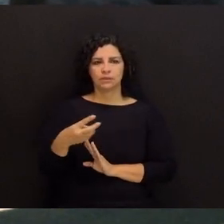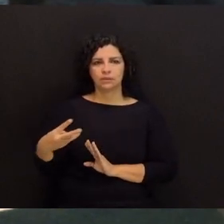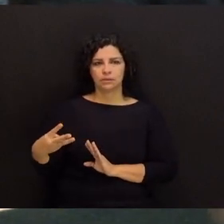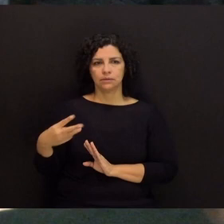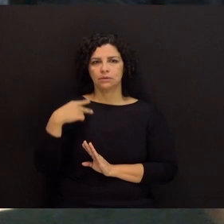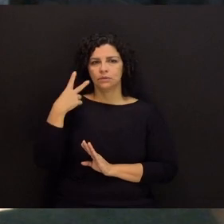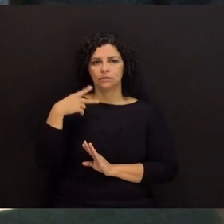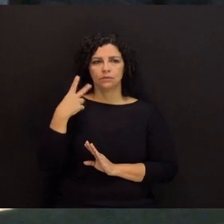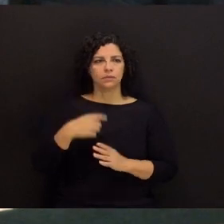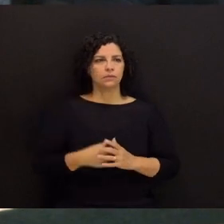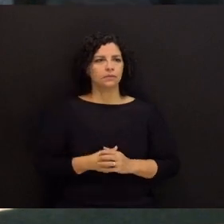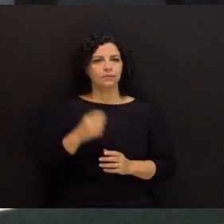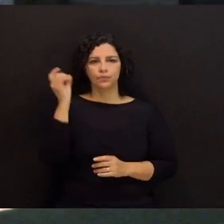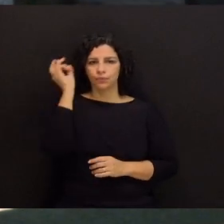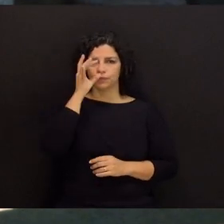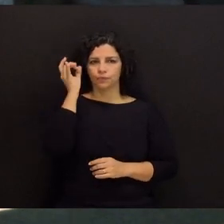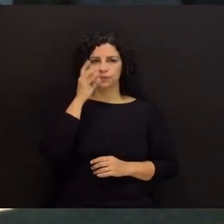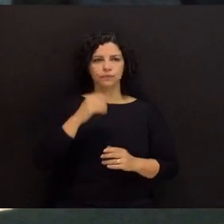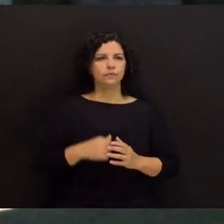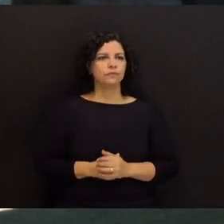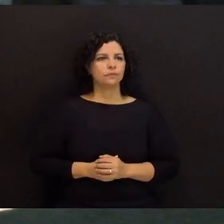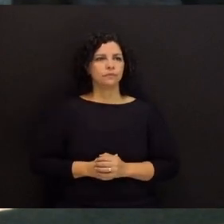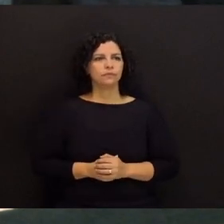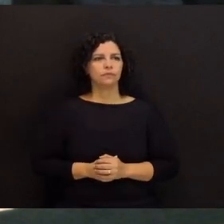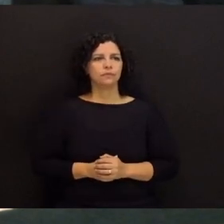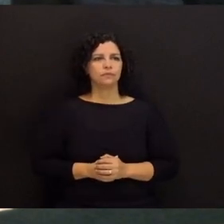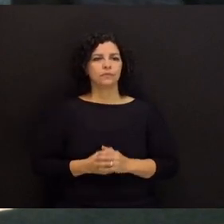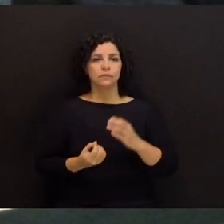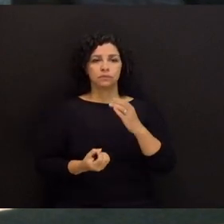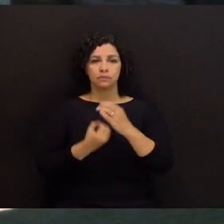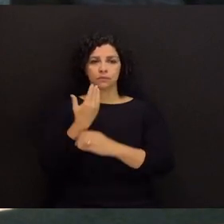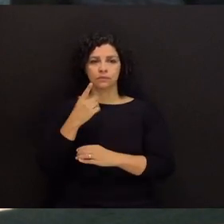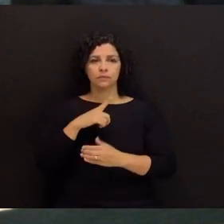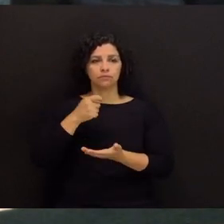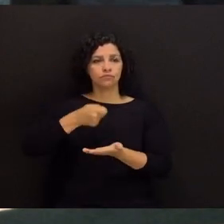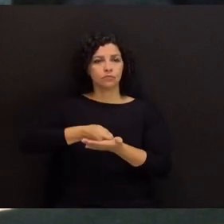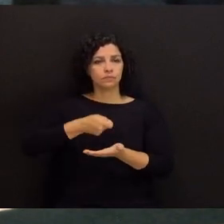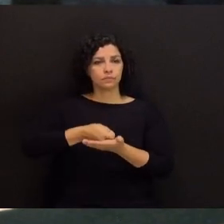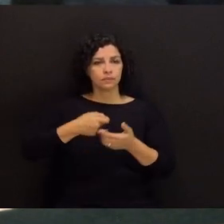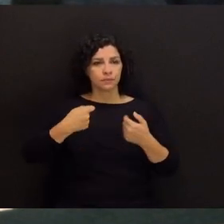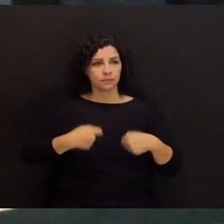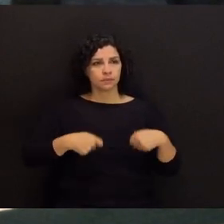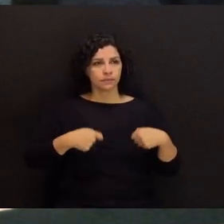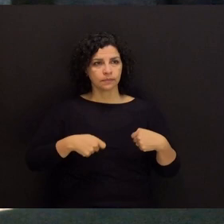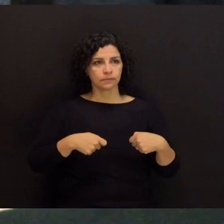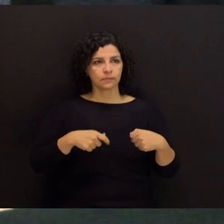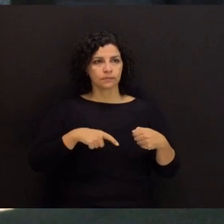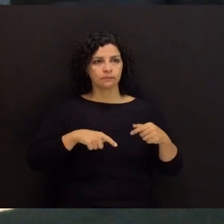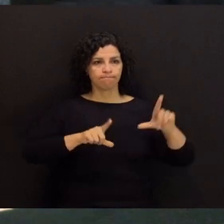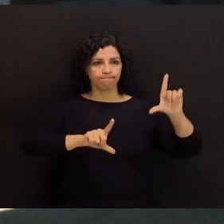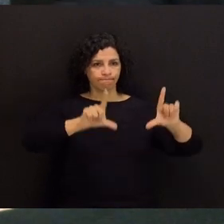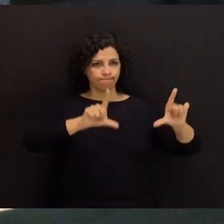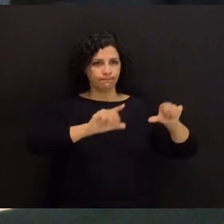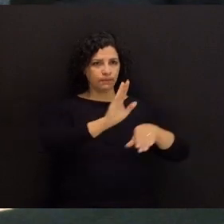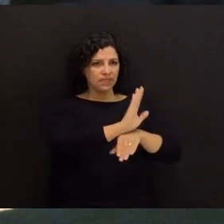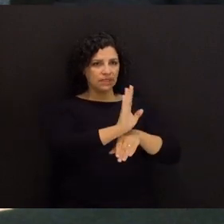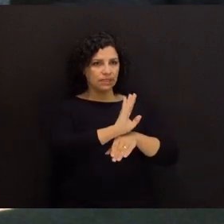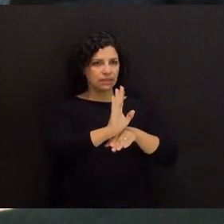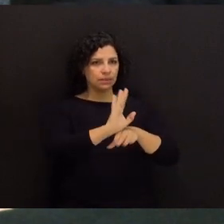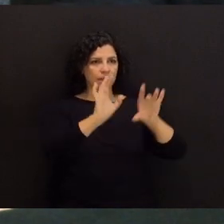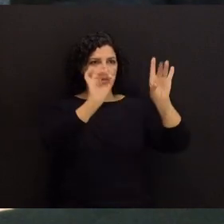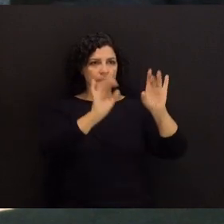do Vereador Juliano Martins institui a obrigatoriedade da sessão de cinema especial